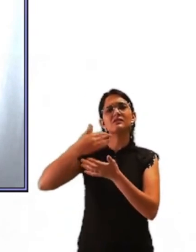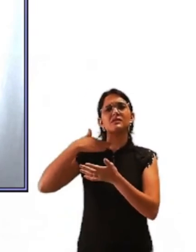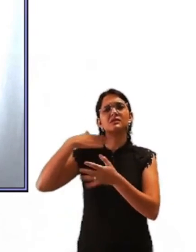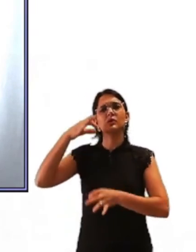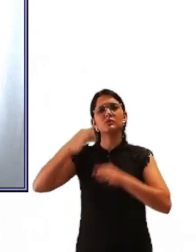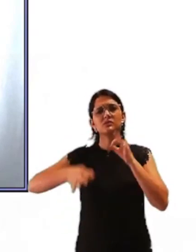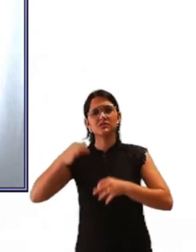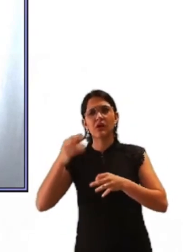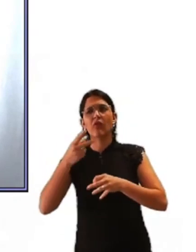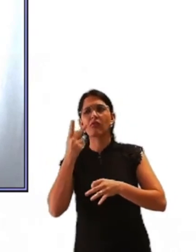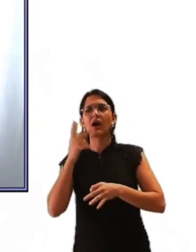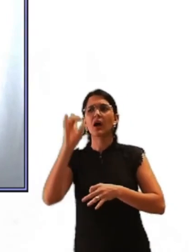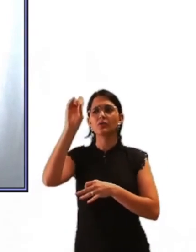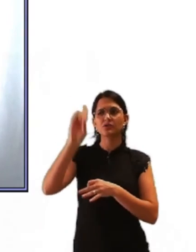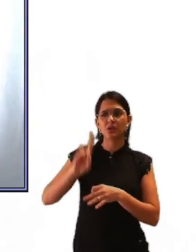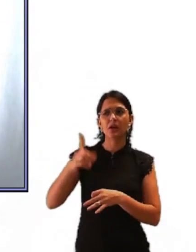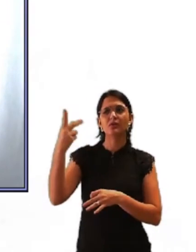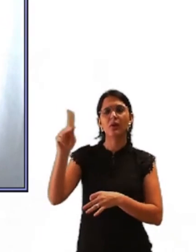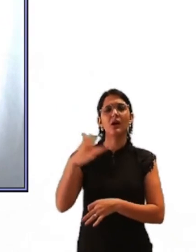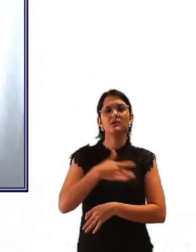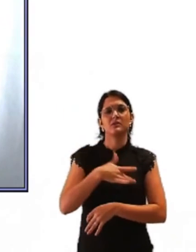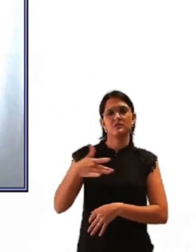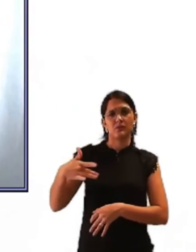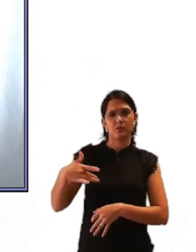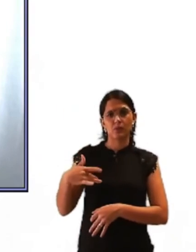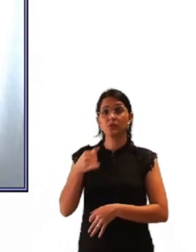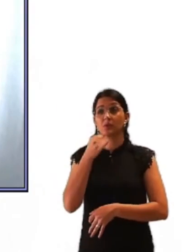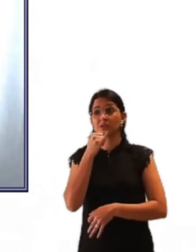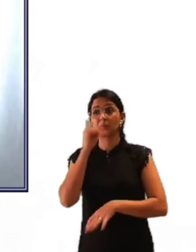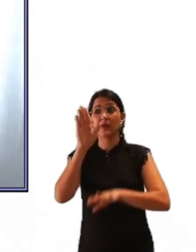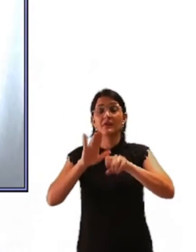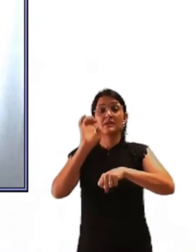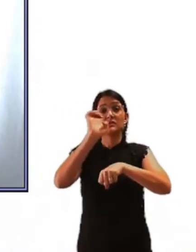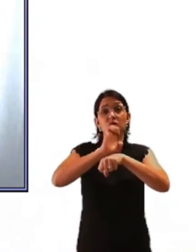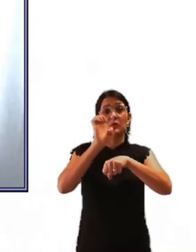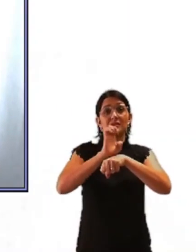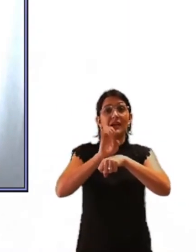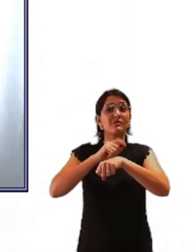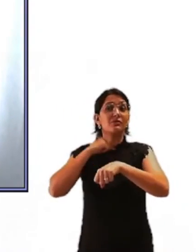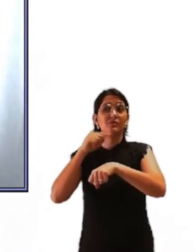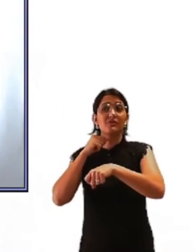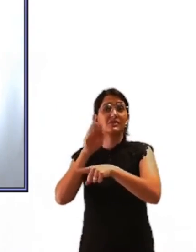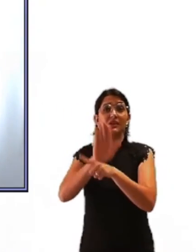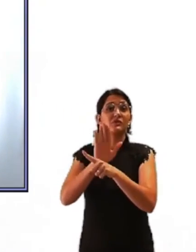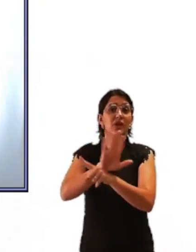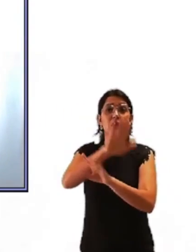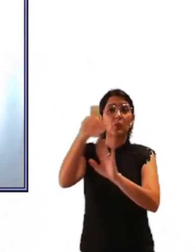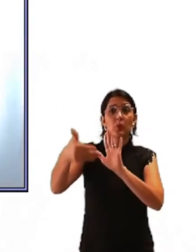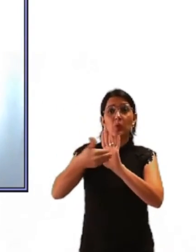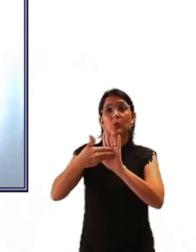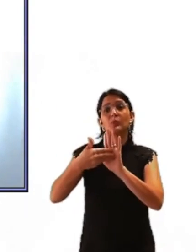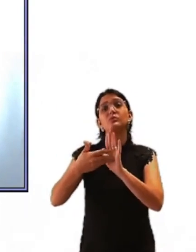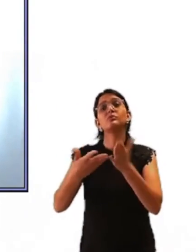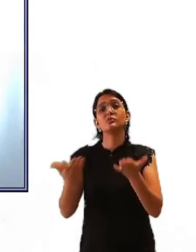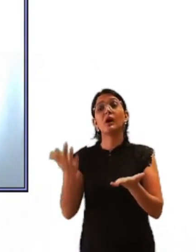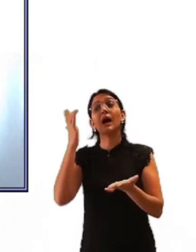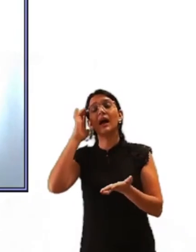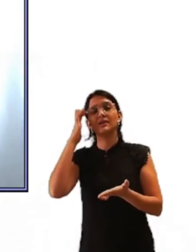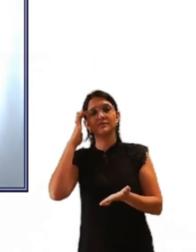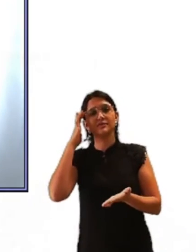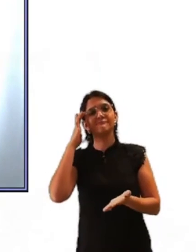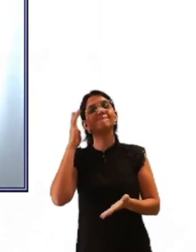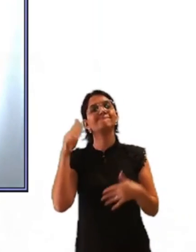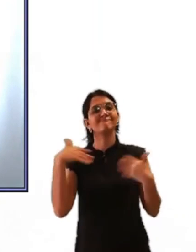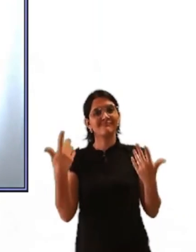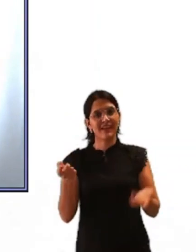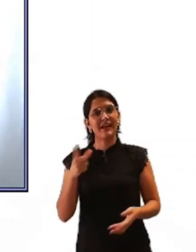da saúde, quando o Estado socialmente não pode suprir todas? Essa é uma discussão que a gente